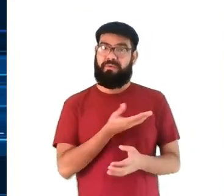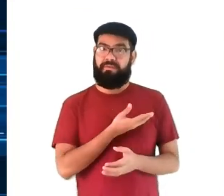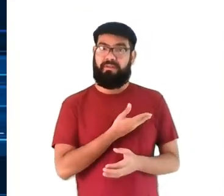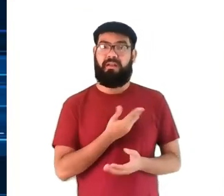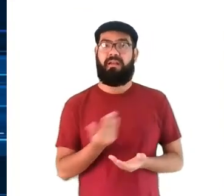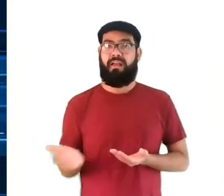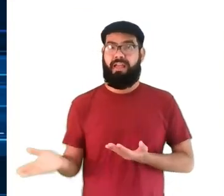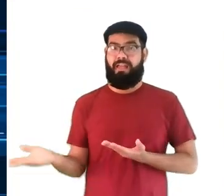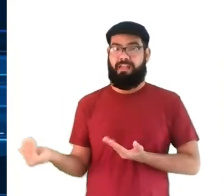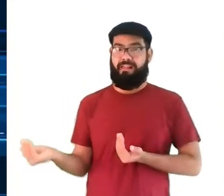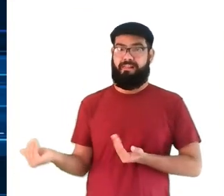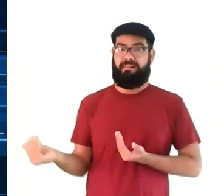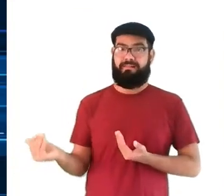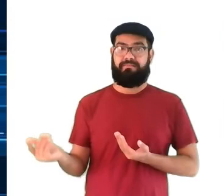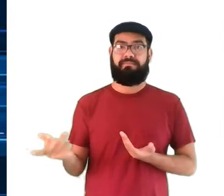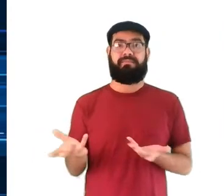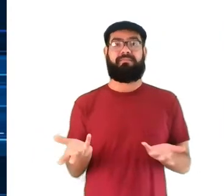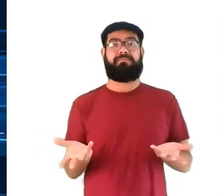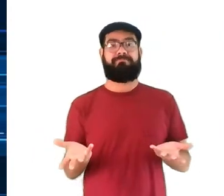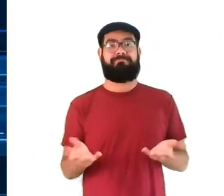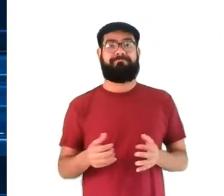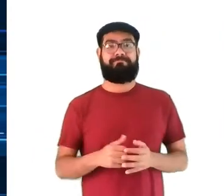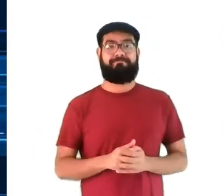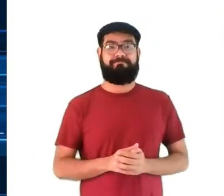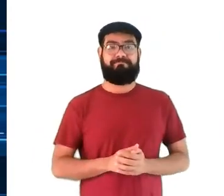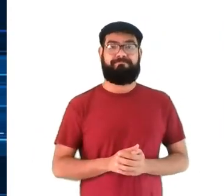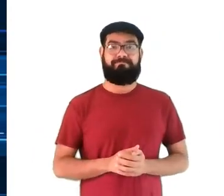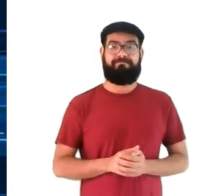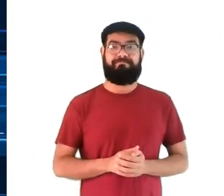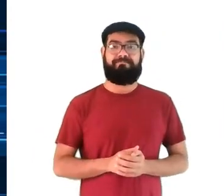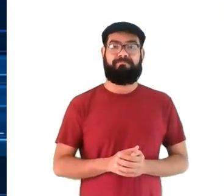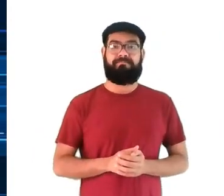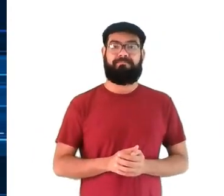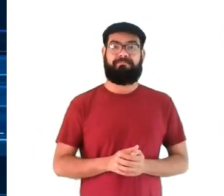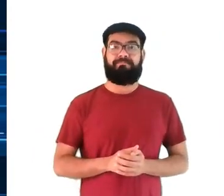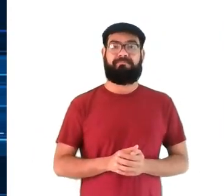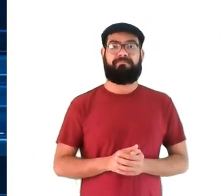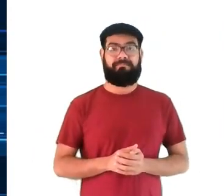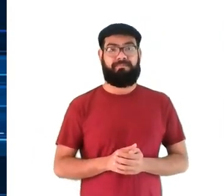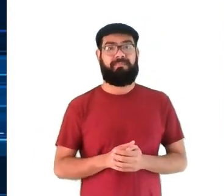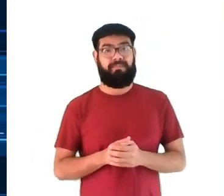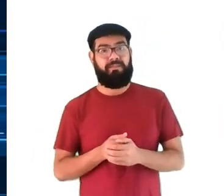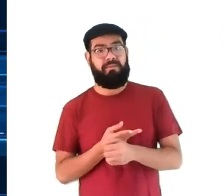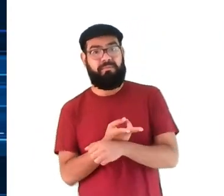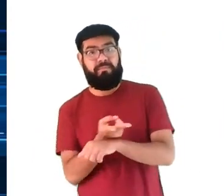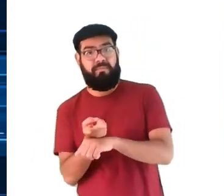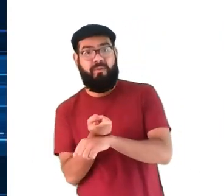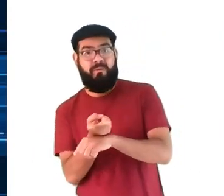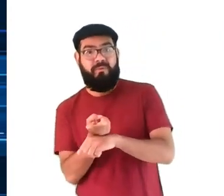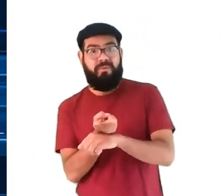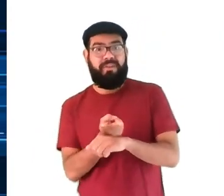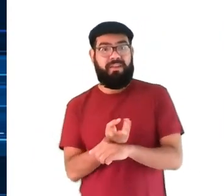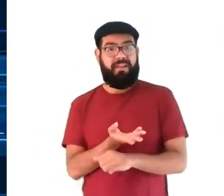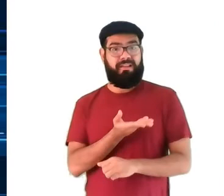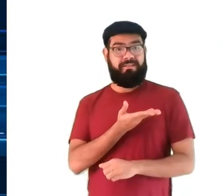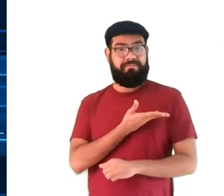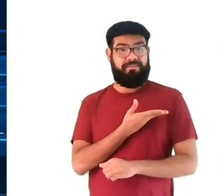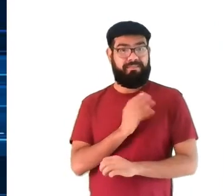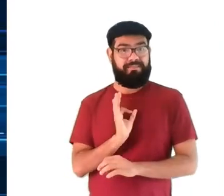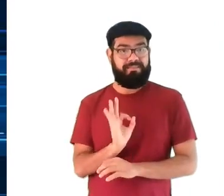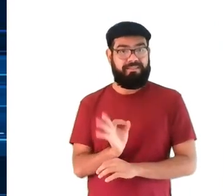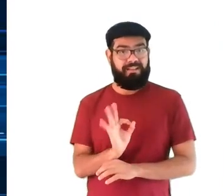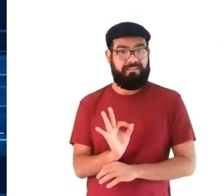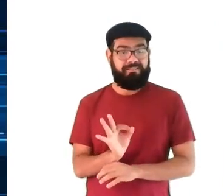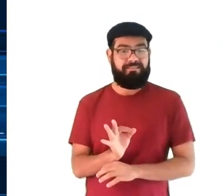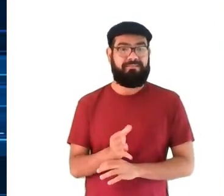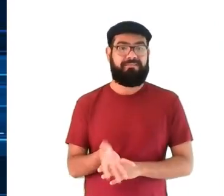ele procura, né, estabelecer amizades, certo? E